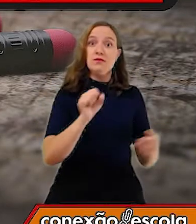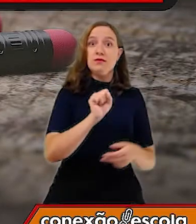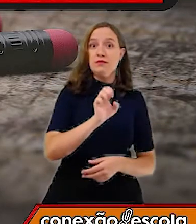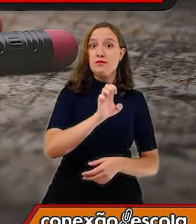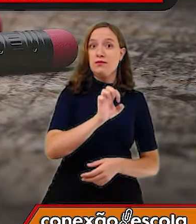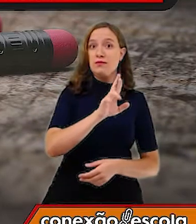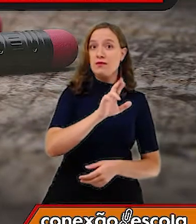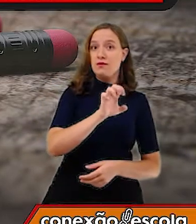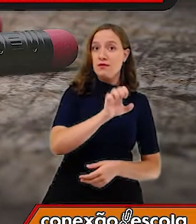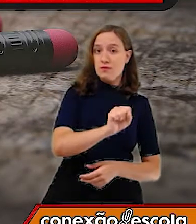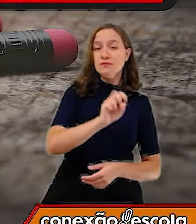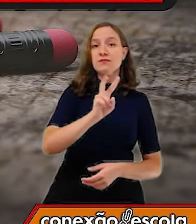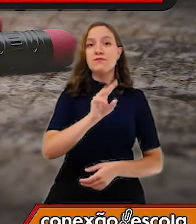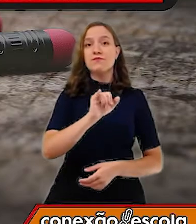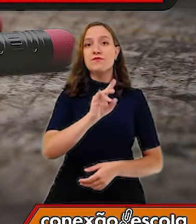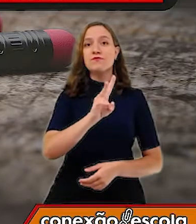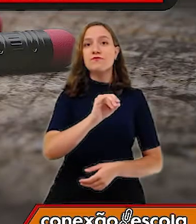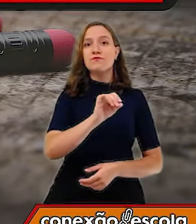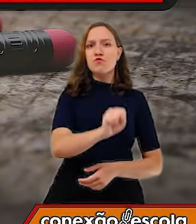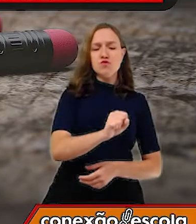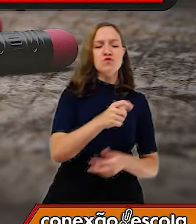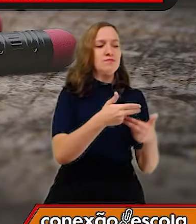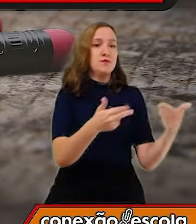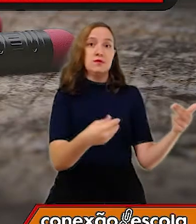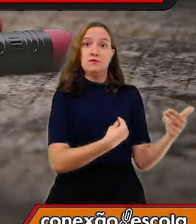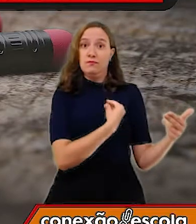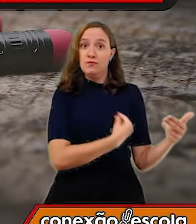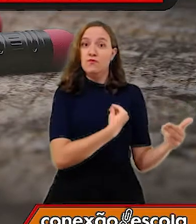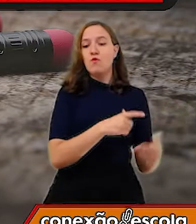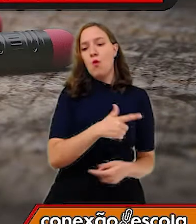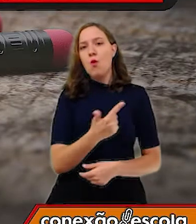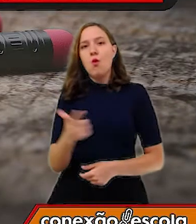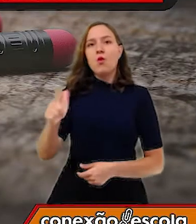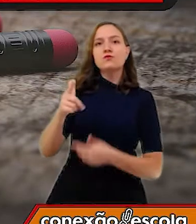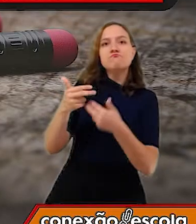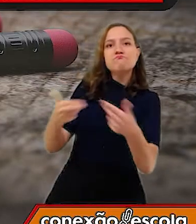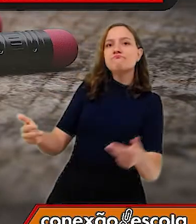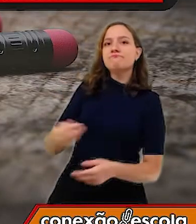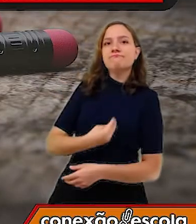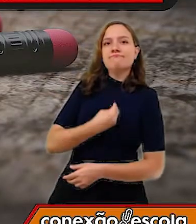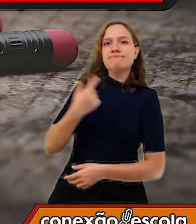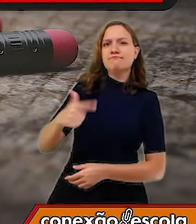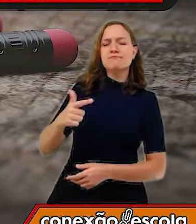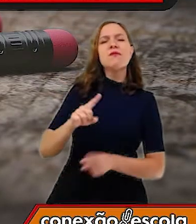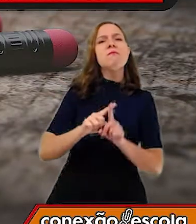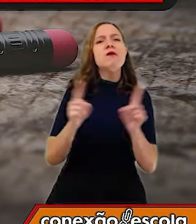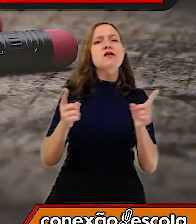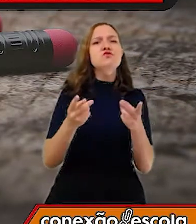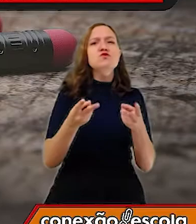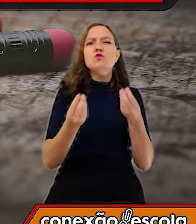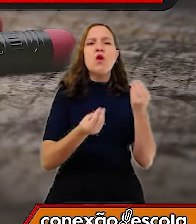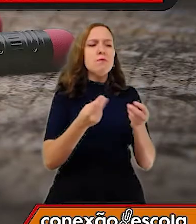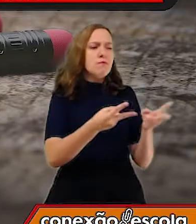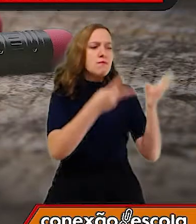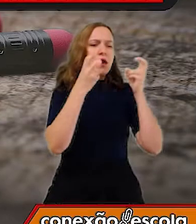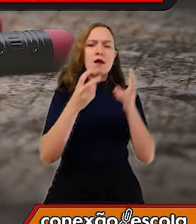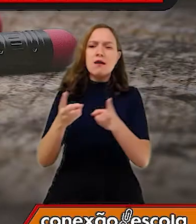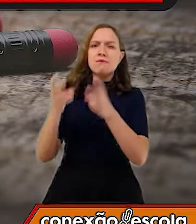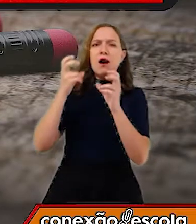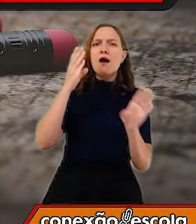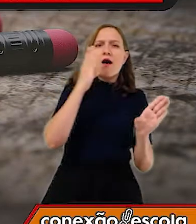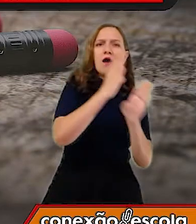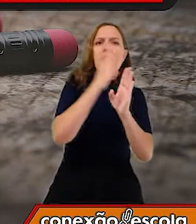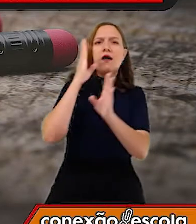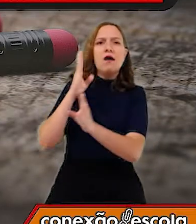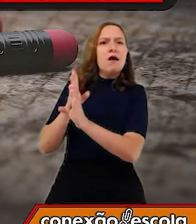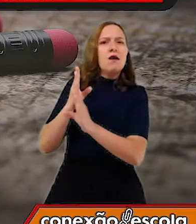outros elementos não vivos. Como é que a gente sabe quando é que tem vida ou não tem vida? Nós